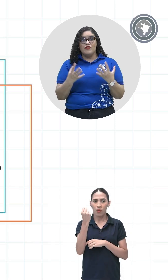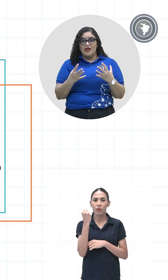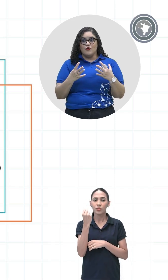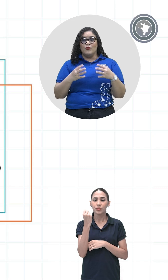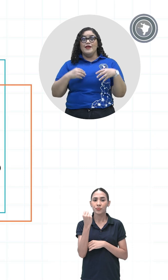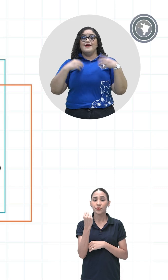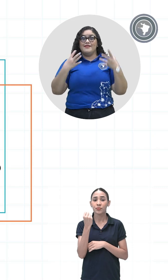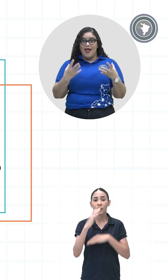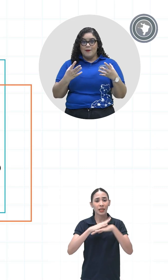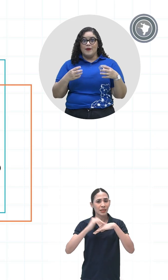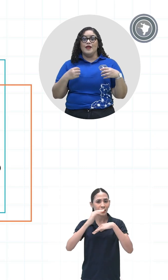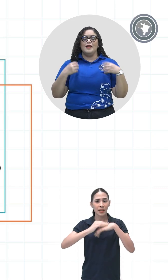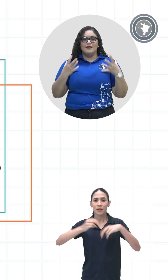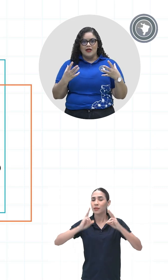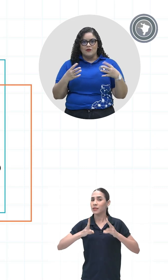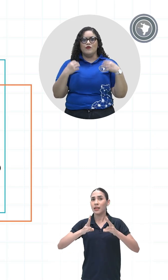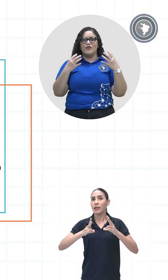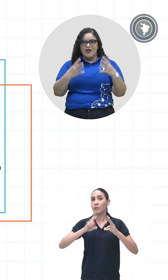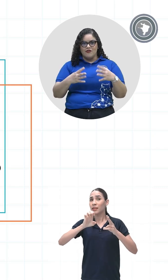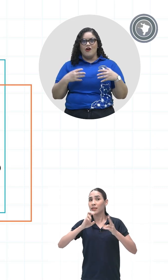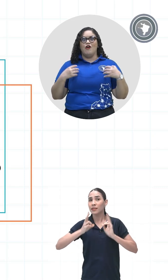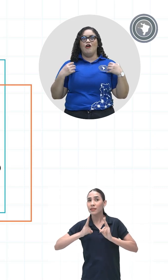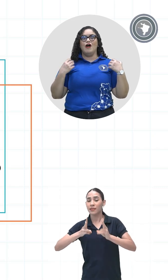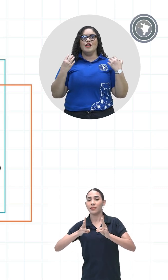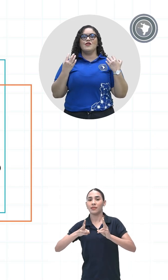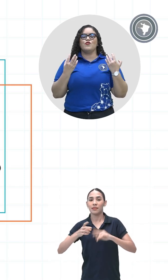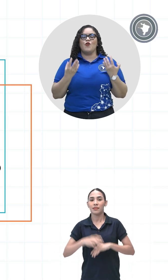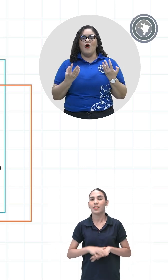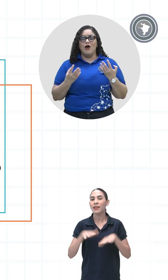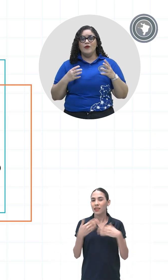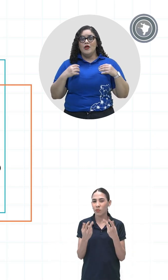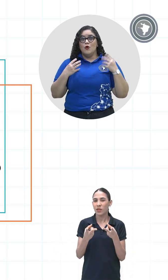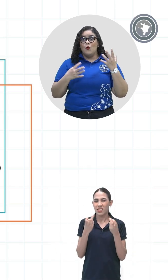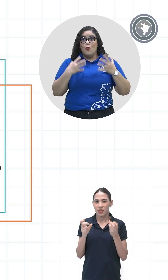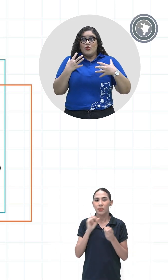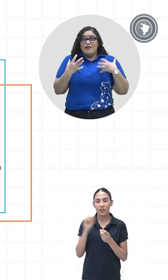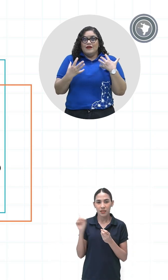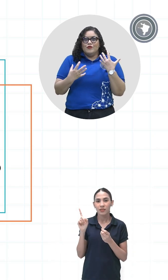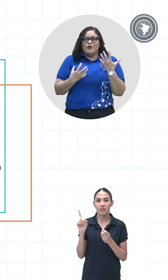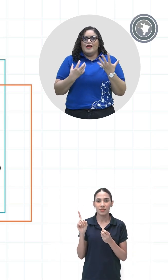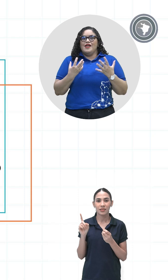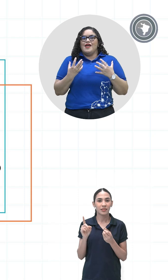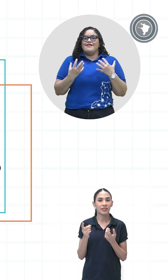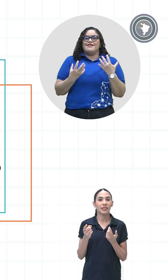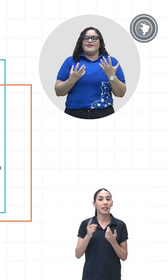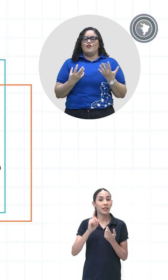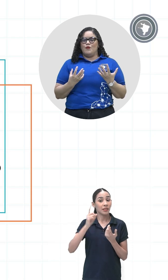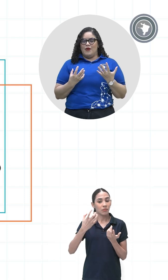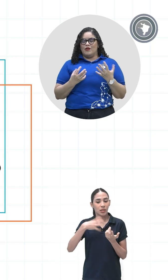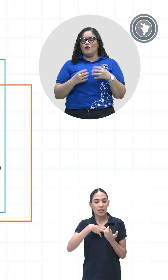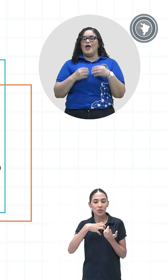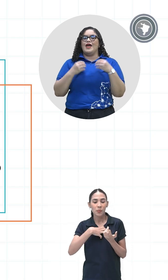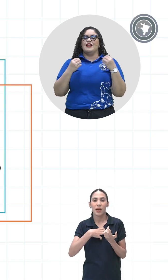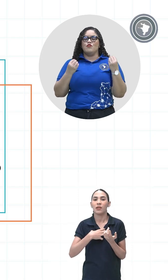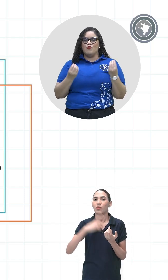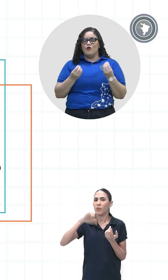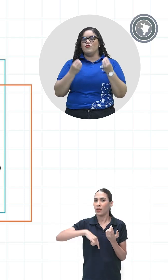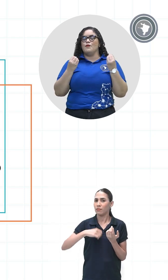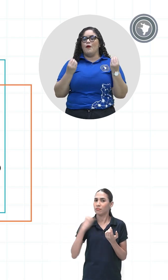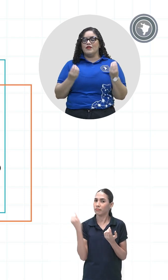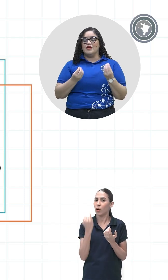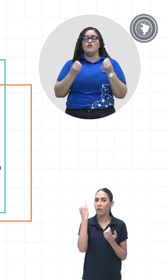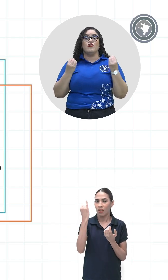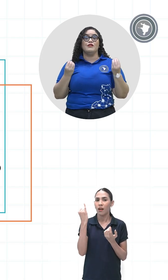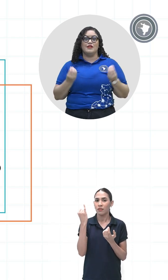E com tal zelo, e sempre, e tanto. Ou seja, olha só o tanto que esse sentimento é